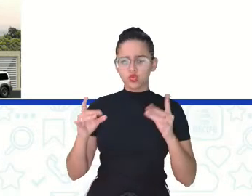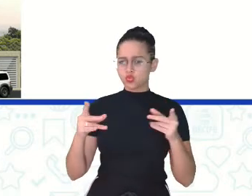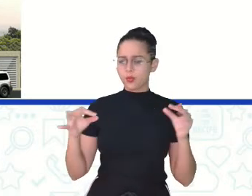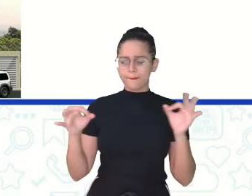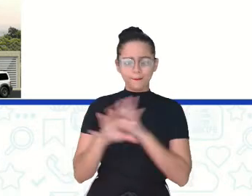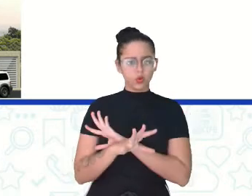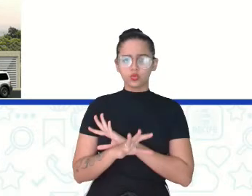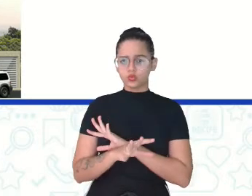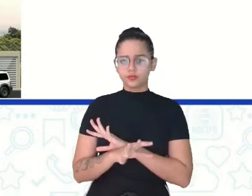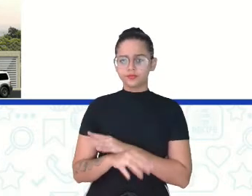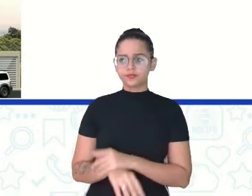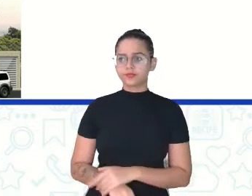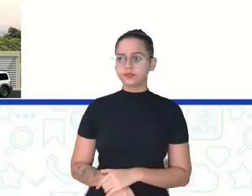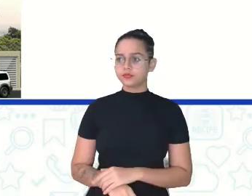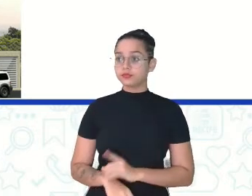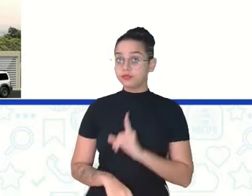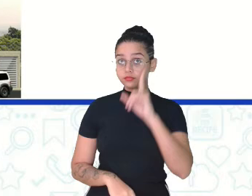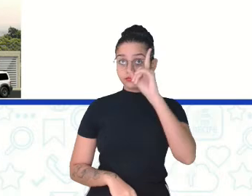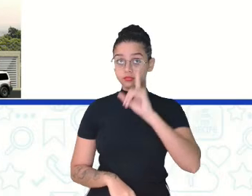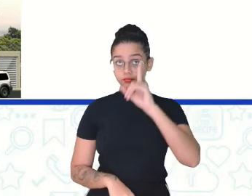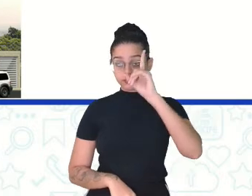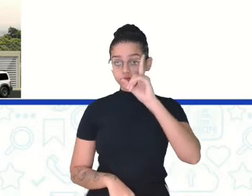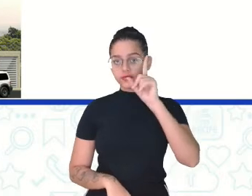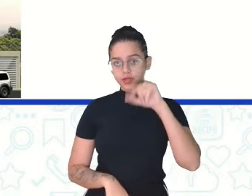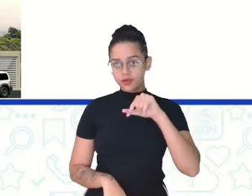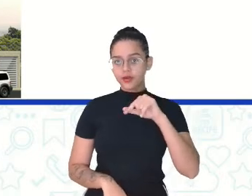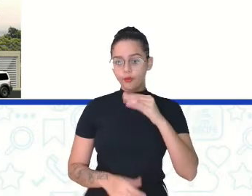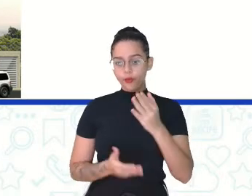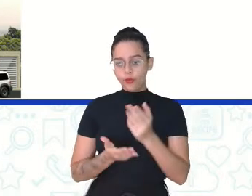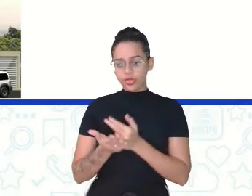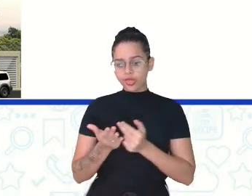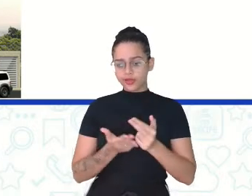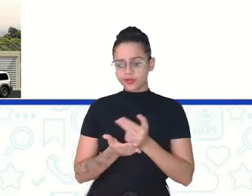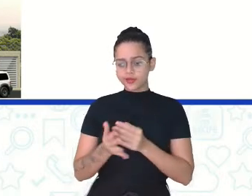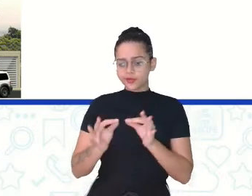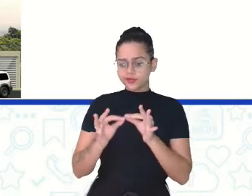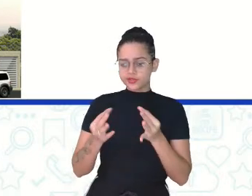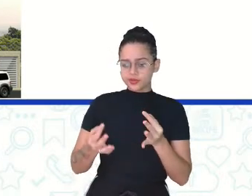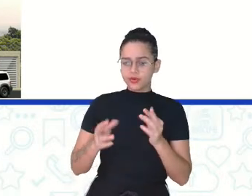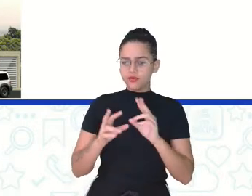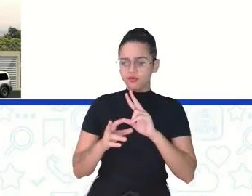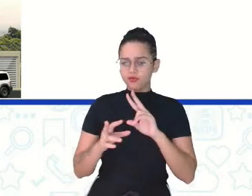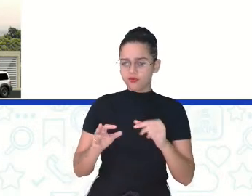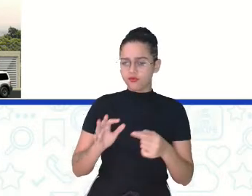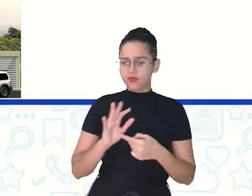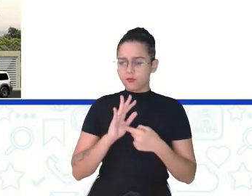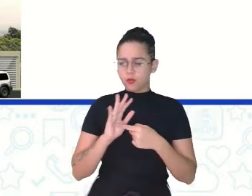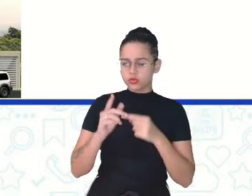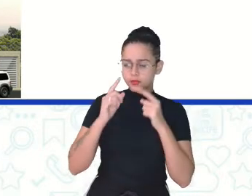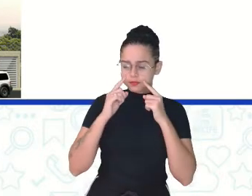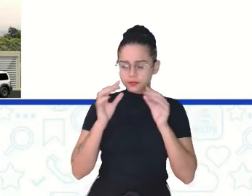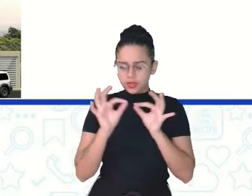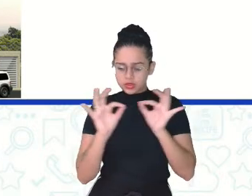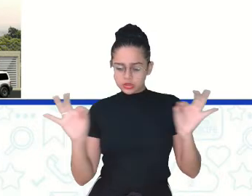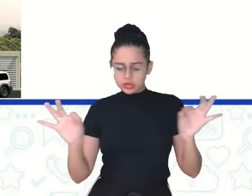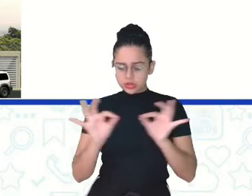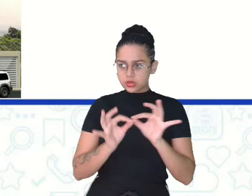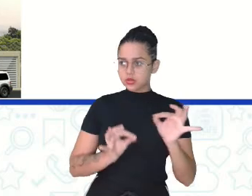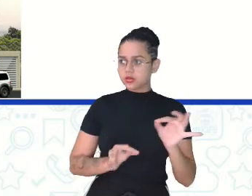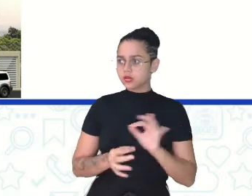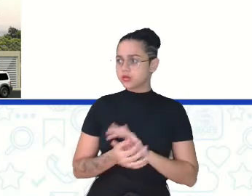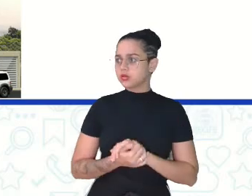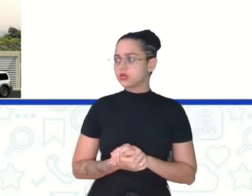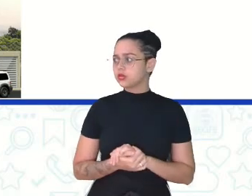pronto. E aqui é onde é a planta baixa, né? Que vai justamente dar um diagrama, mostrar.